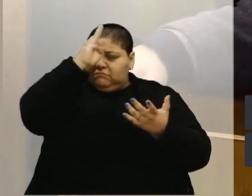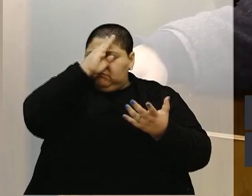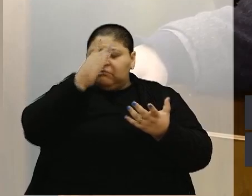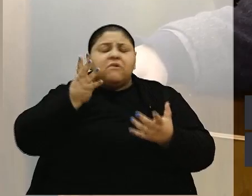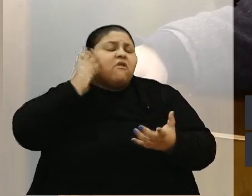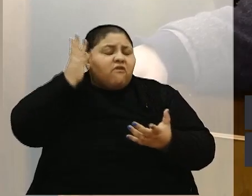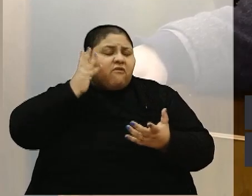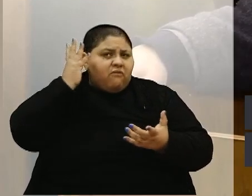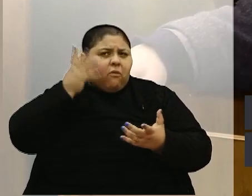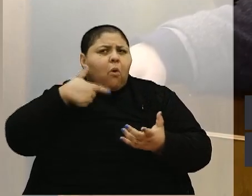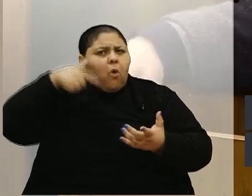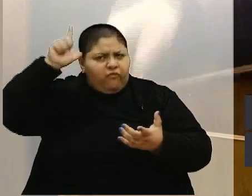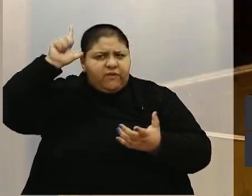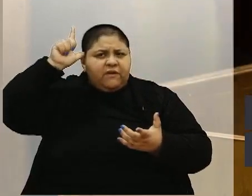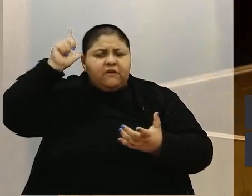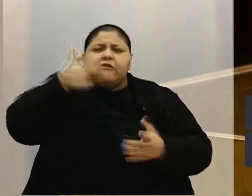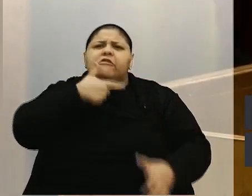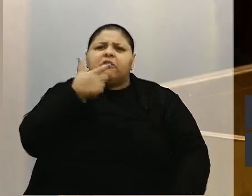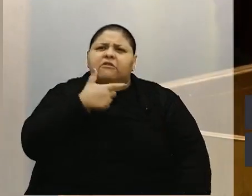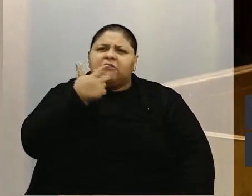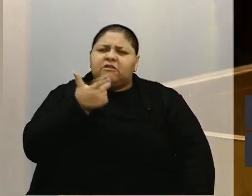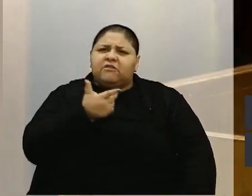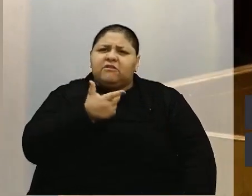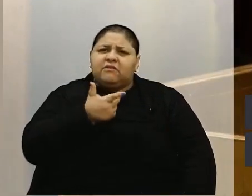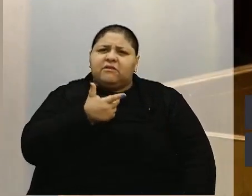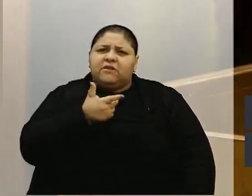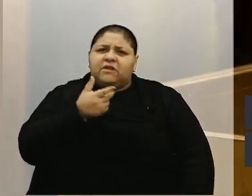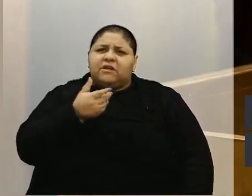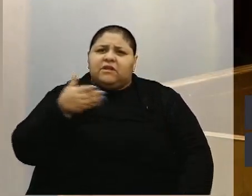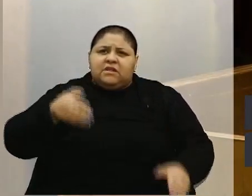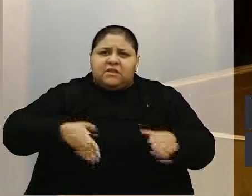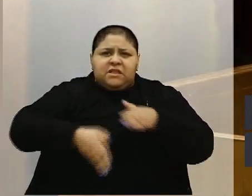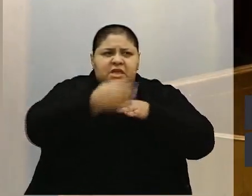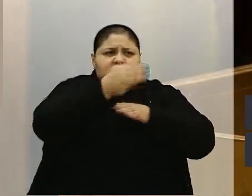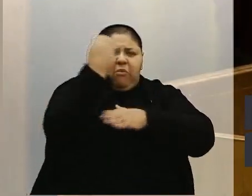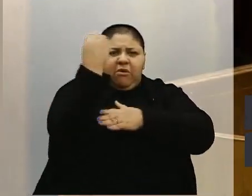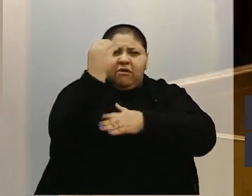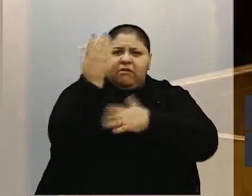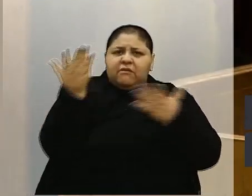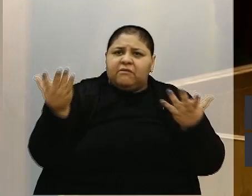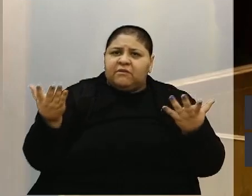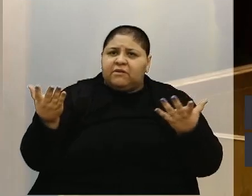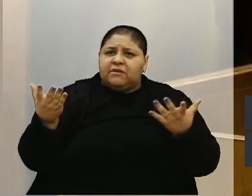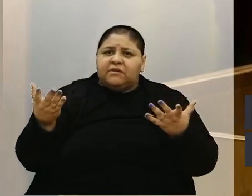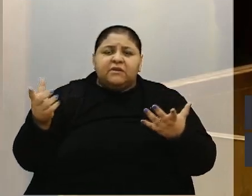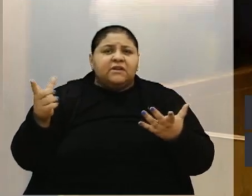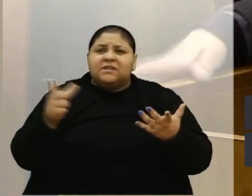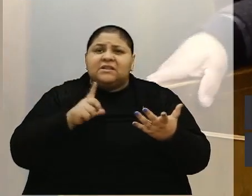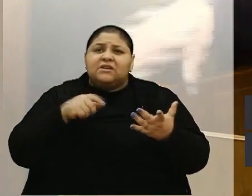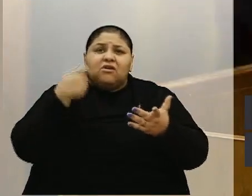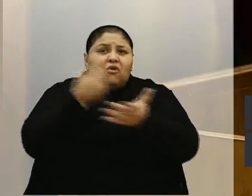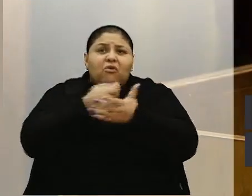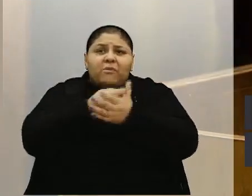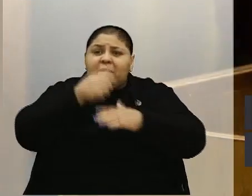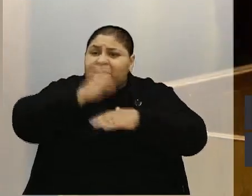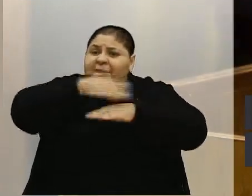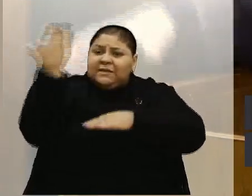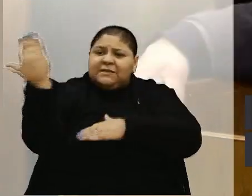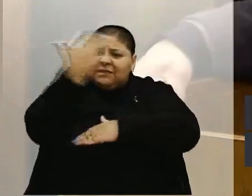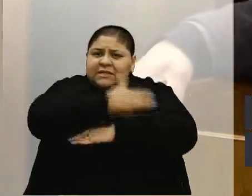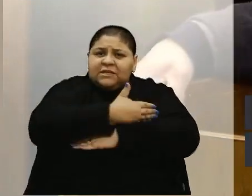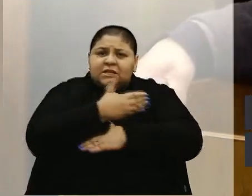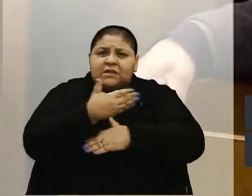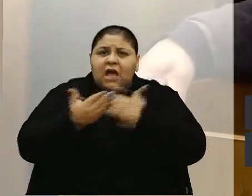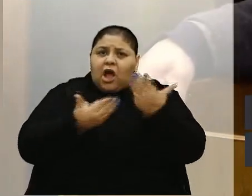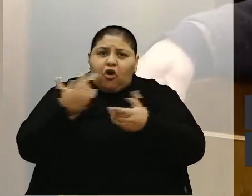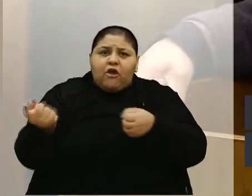discurso ontem, Bressan, dizendo que esse negócio de ir a Porto Alegre, de dar para cá... Gente, não deveriam cobrar mais pedágio enquanto a coisa não voltasse